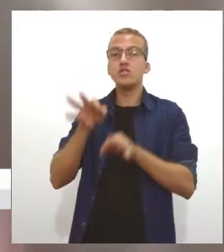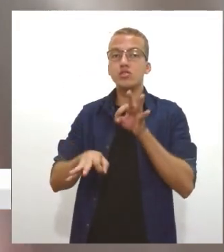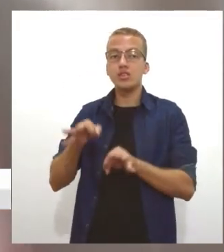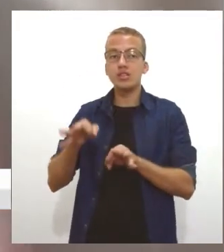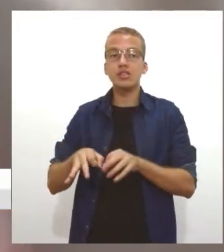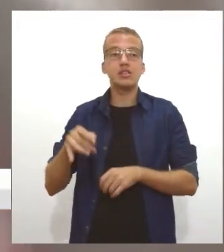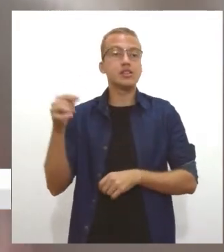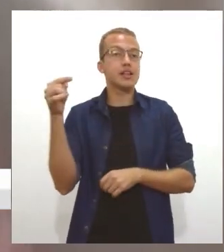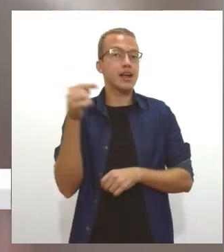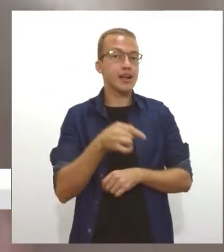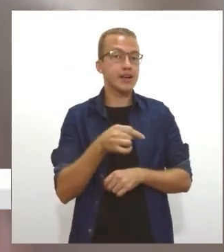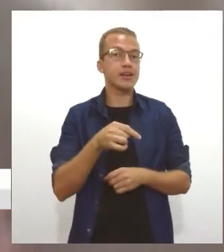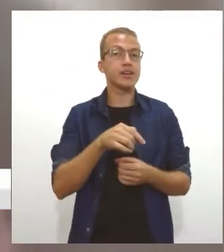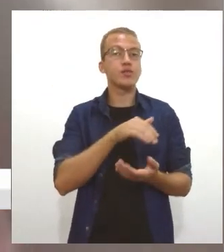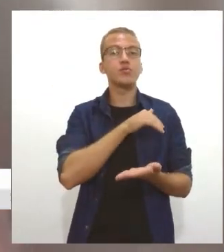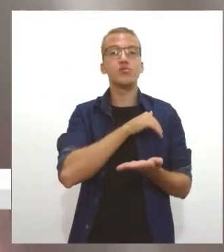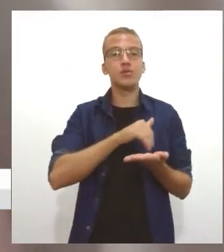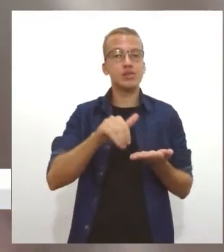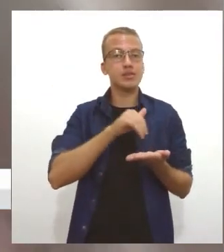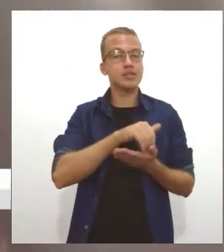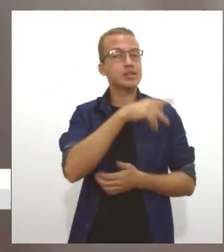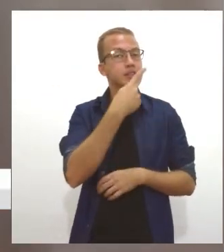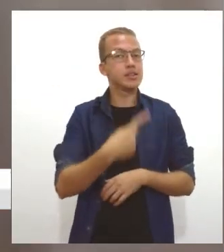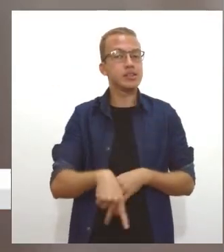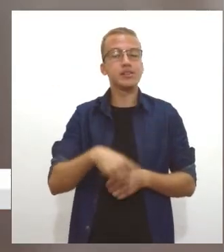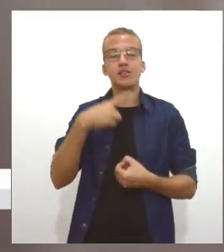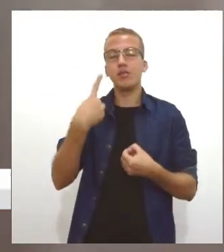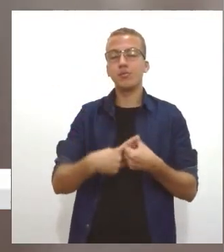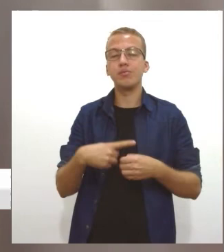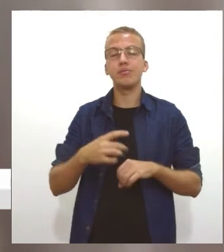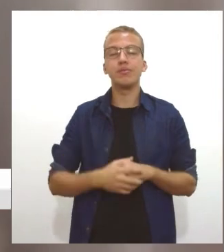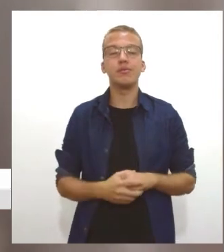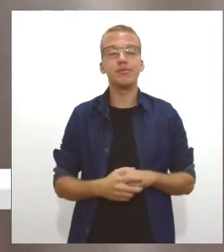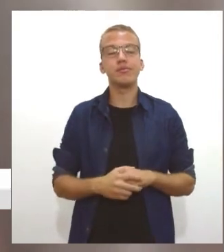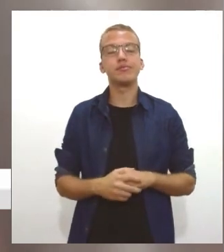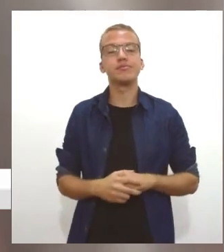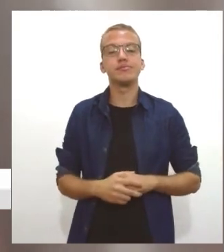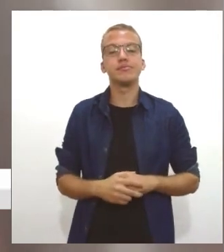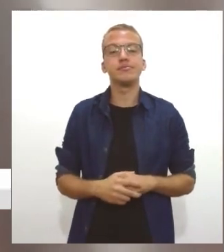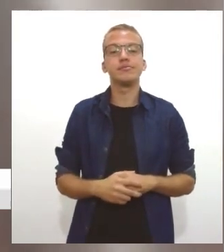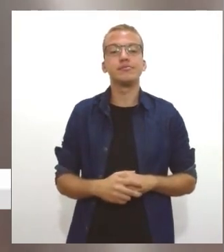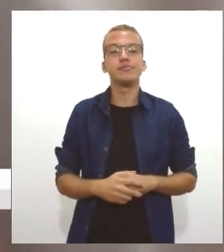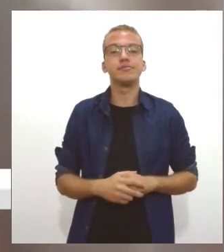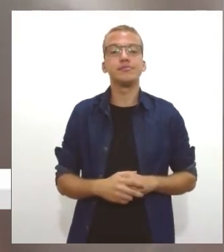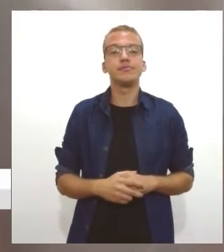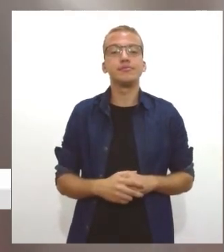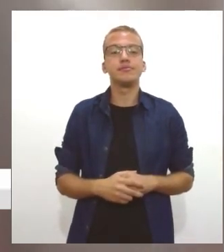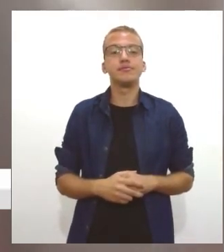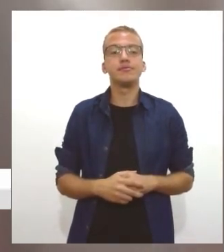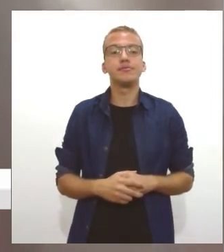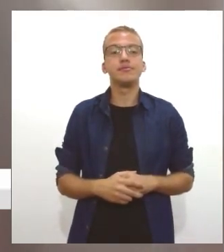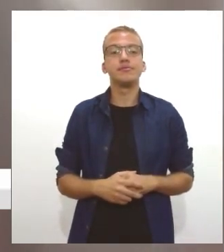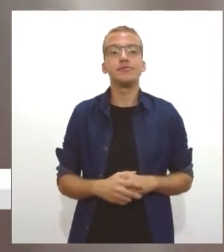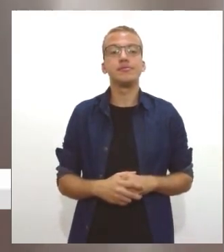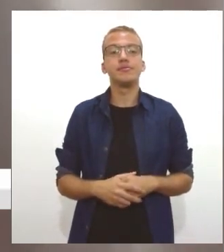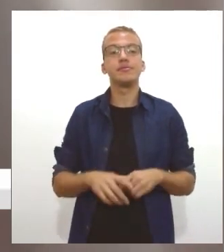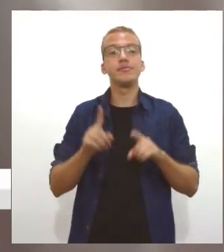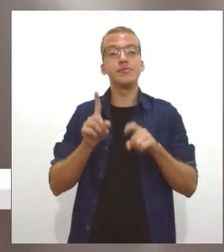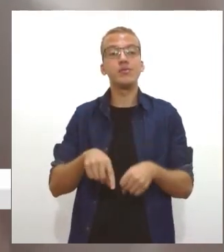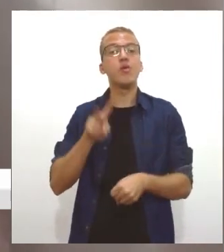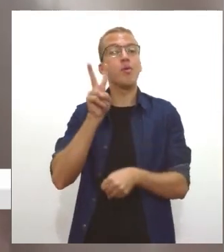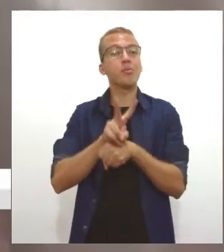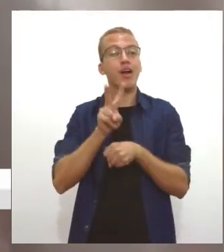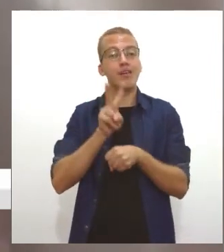as rotinas assistenciais aqui do município. Então, a gente oficiou a vara porque é concedida ali uma protetiva, mas não é